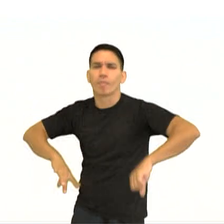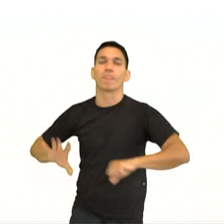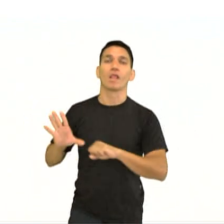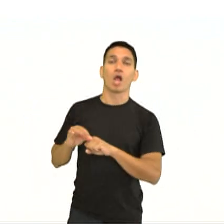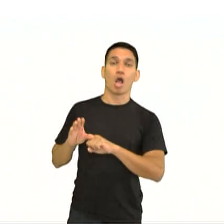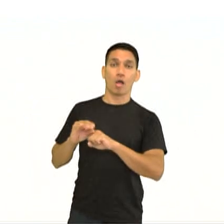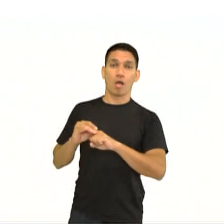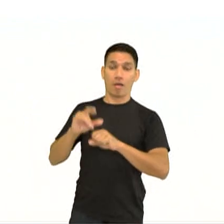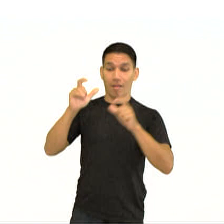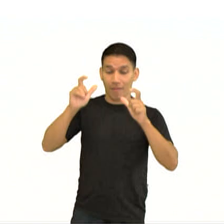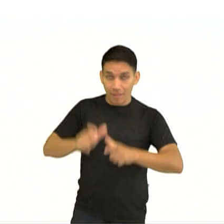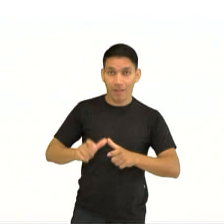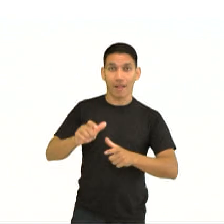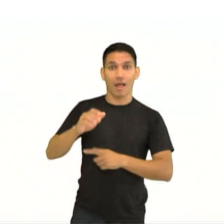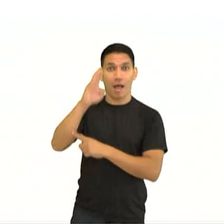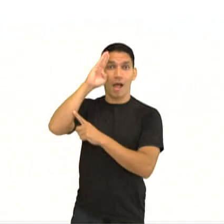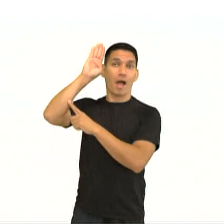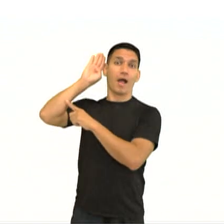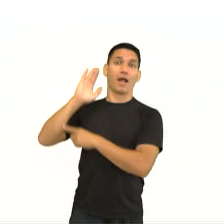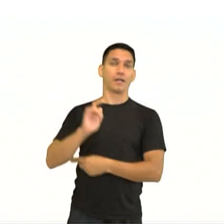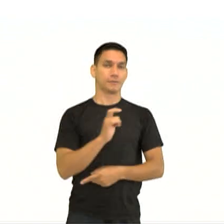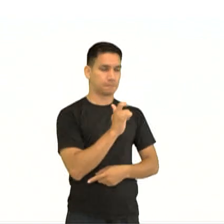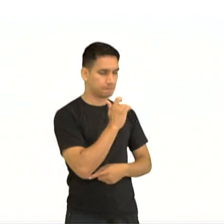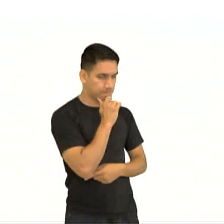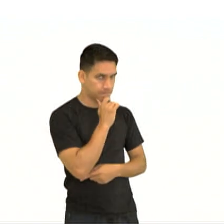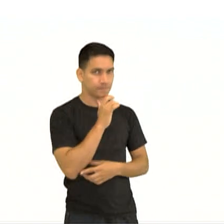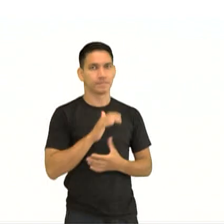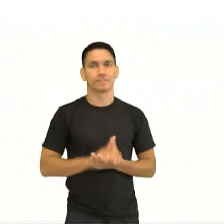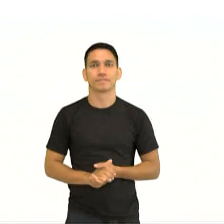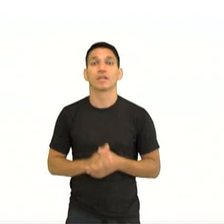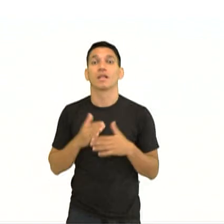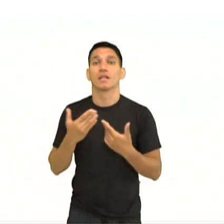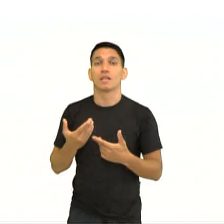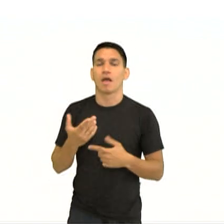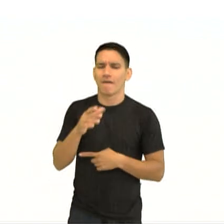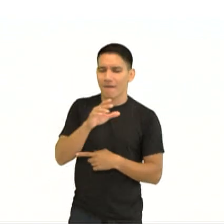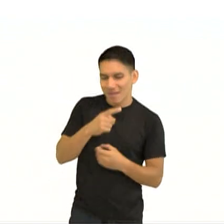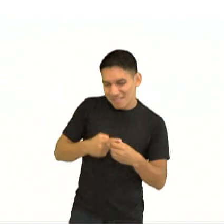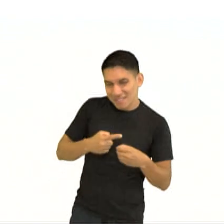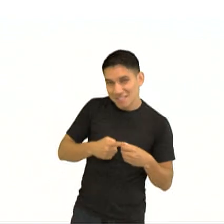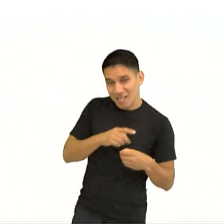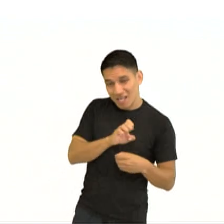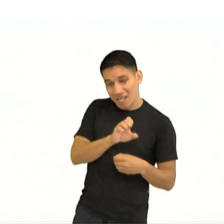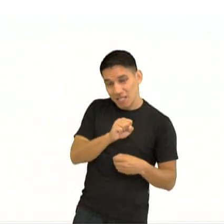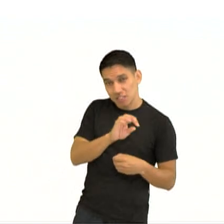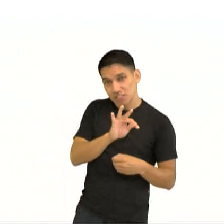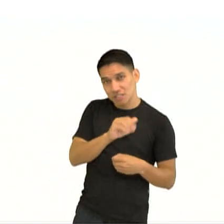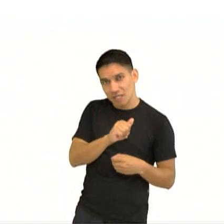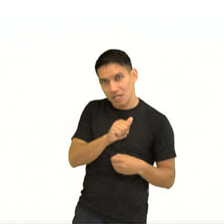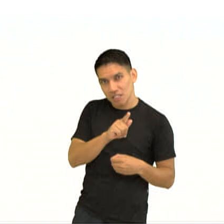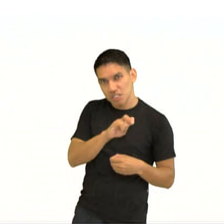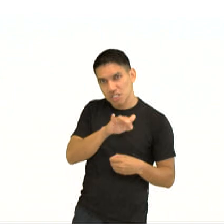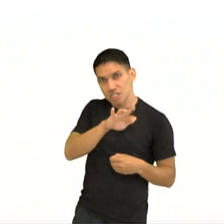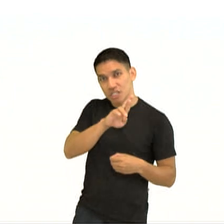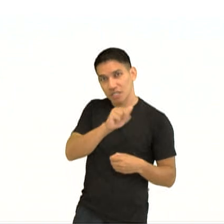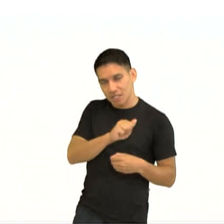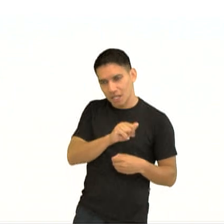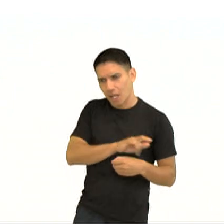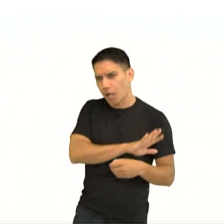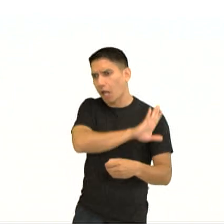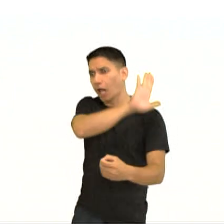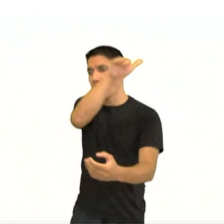conhecimento lá na Academia de Platão. Então ele sai lá de Estagira e viaja até Atenas, onde se